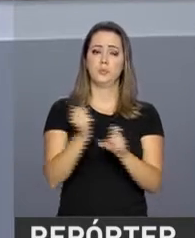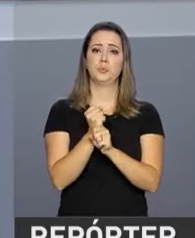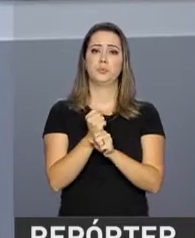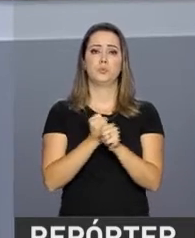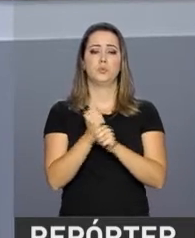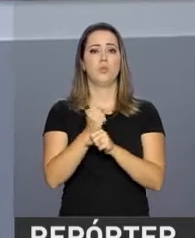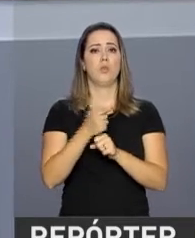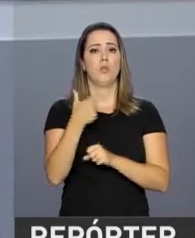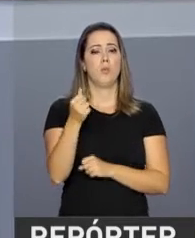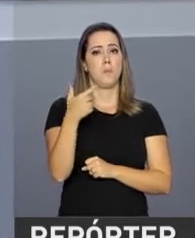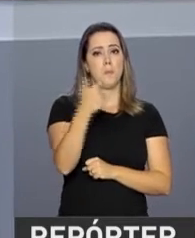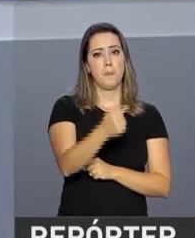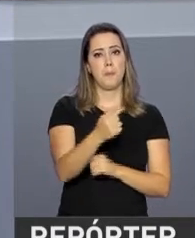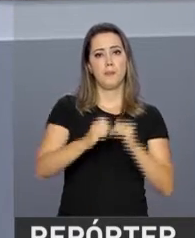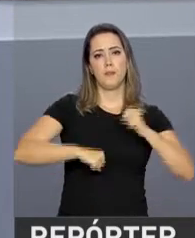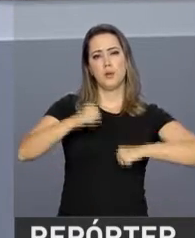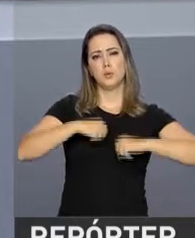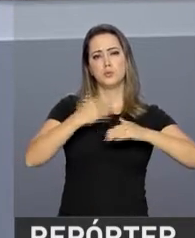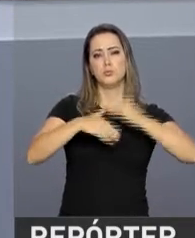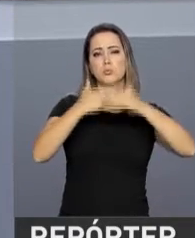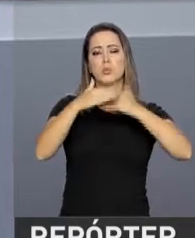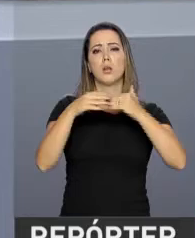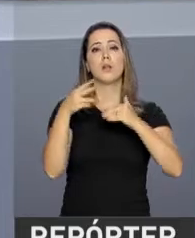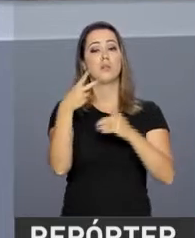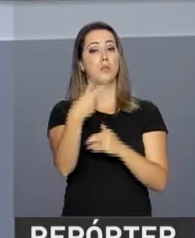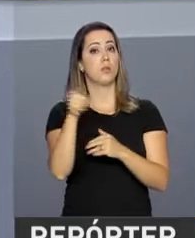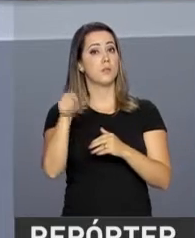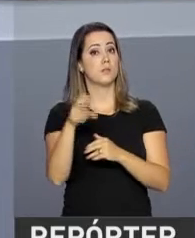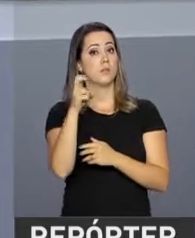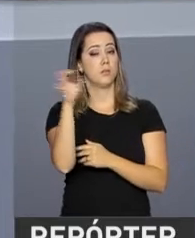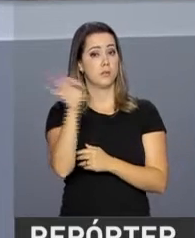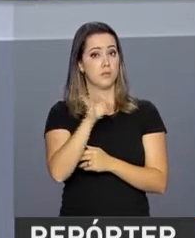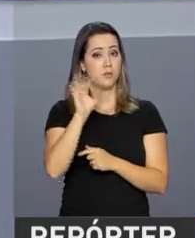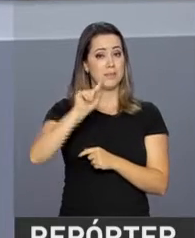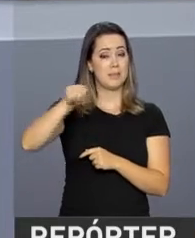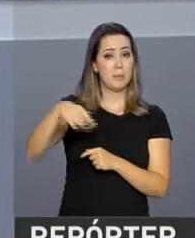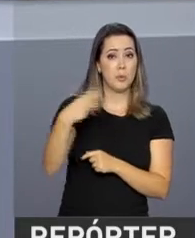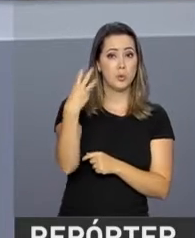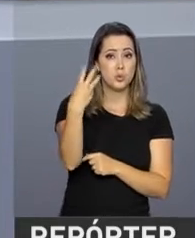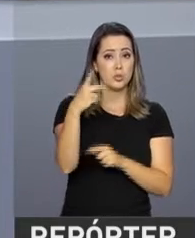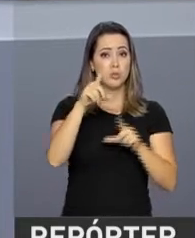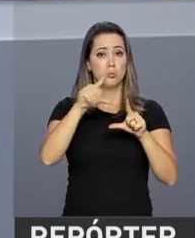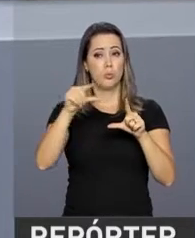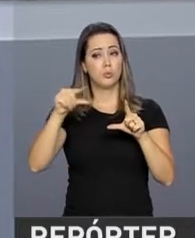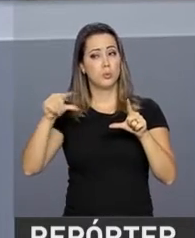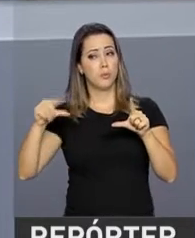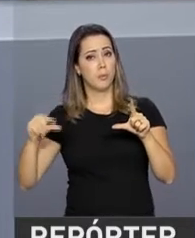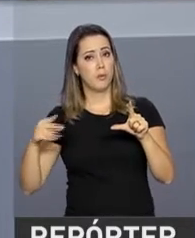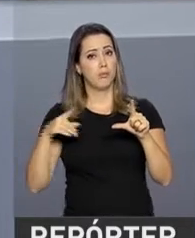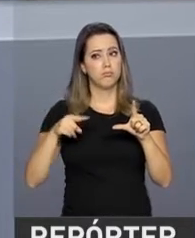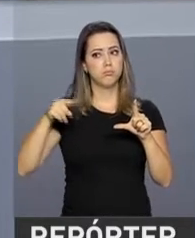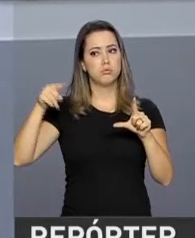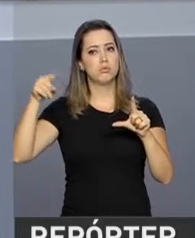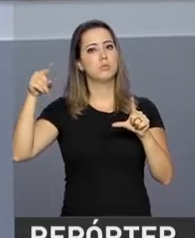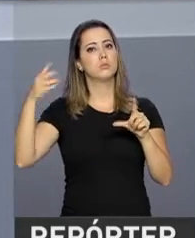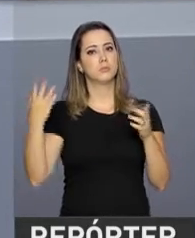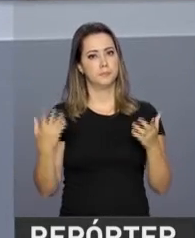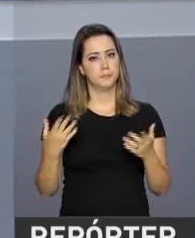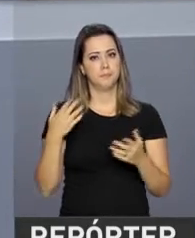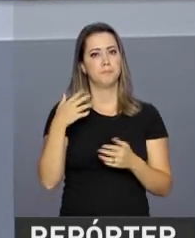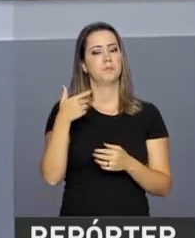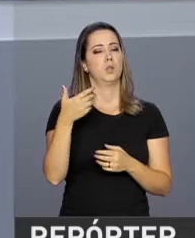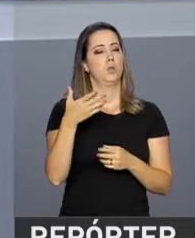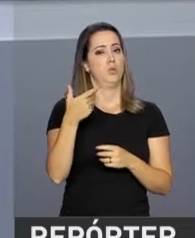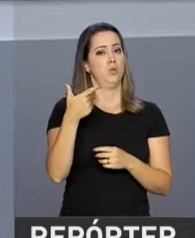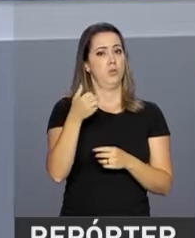de 2017, a produção industrial cresceu 2,5% após três quedas sucessivas em 2014,